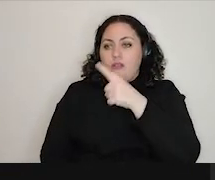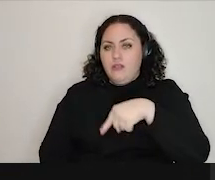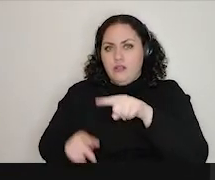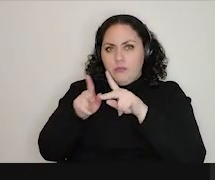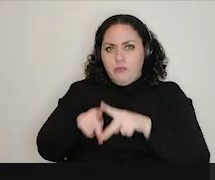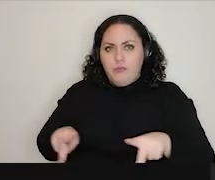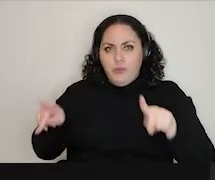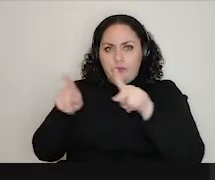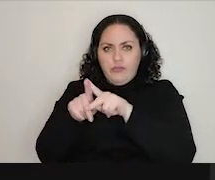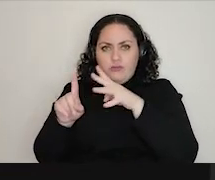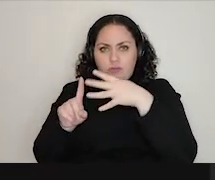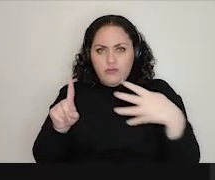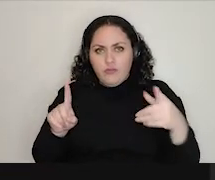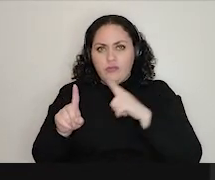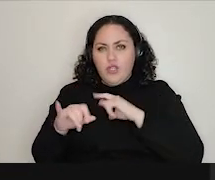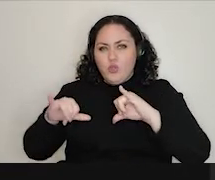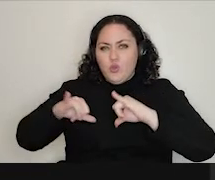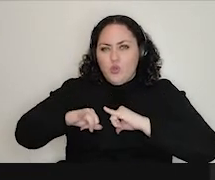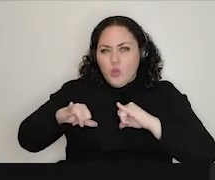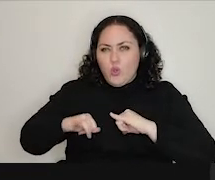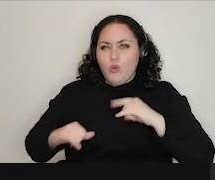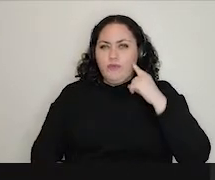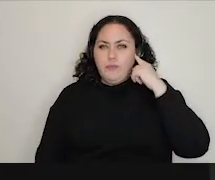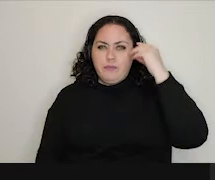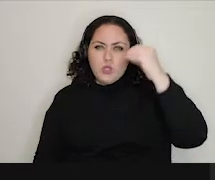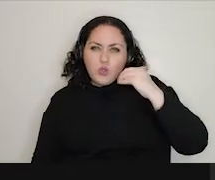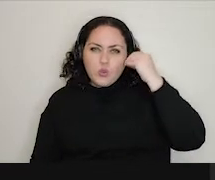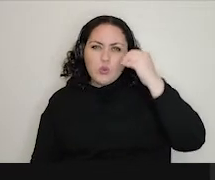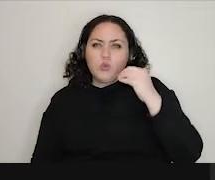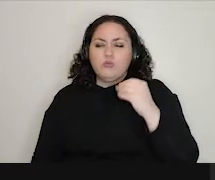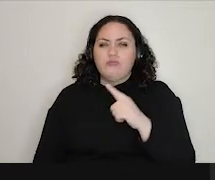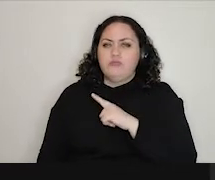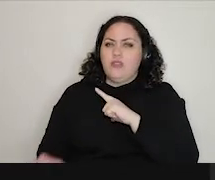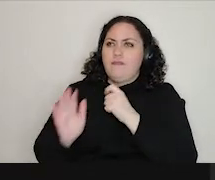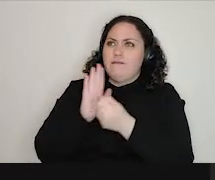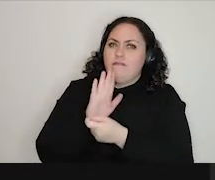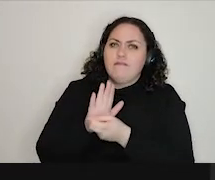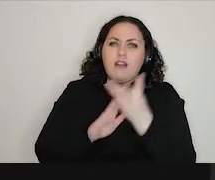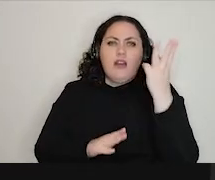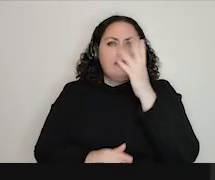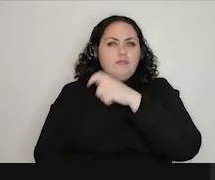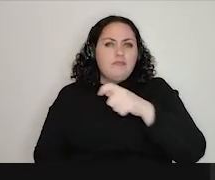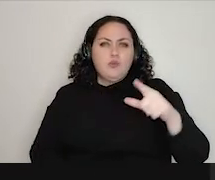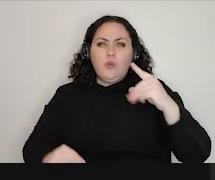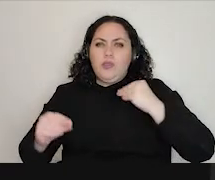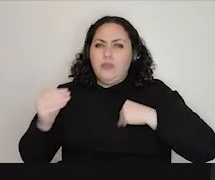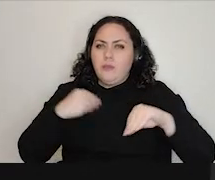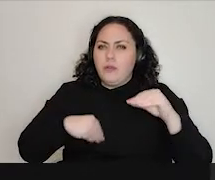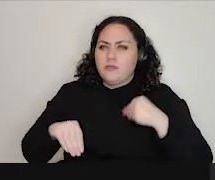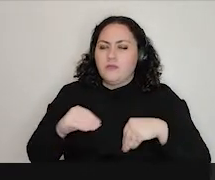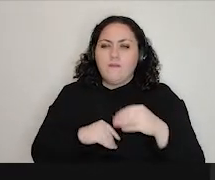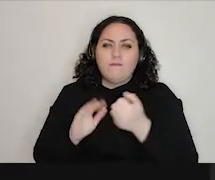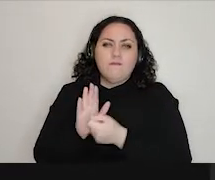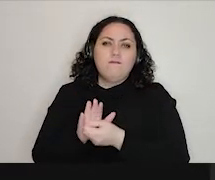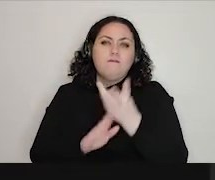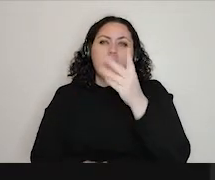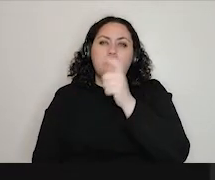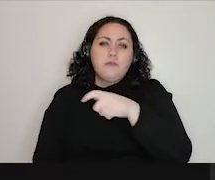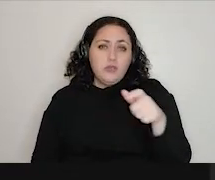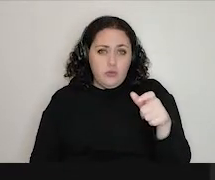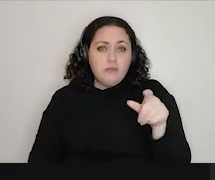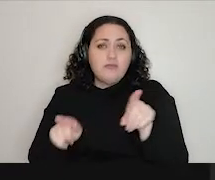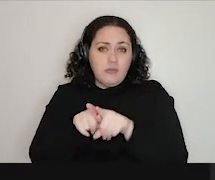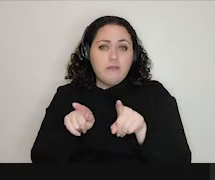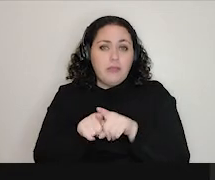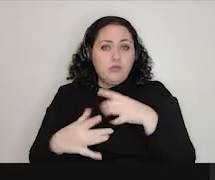pressuposto, que só existe sofrimento psíquico na população LGBTQIA+, só existe muitos casos